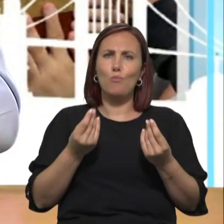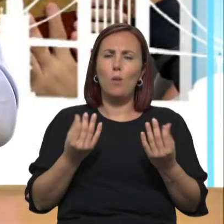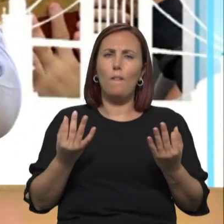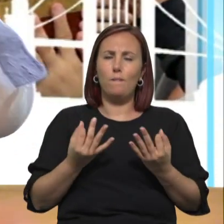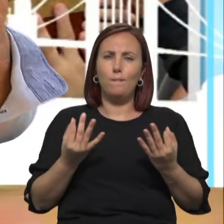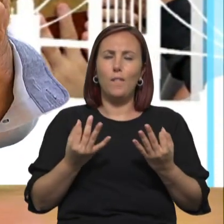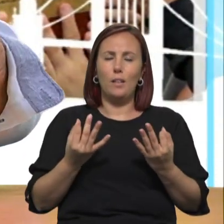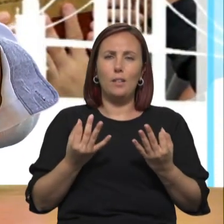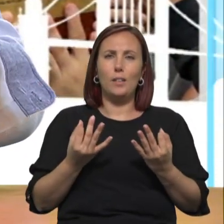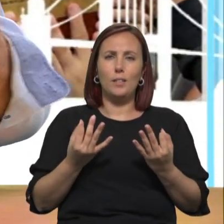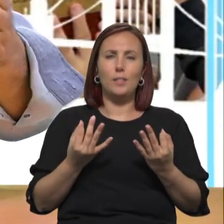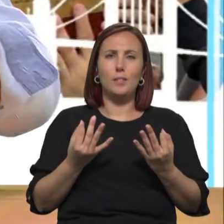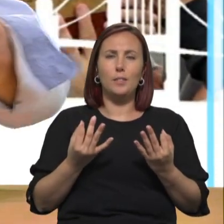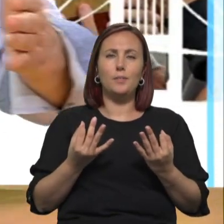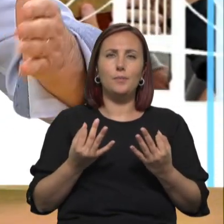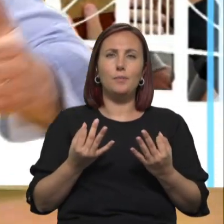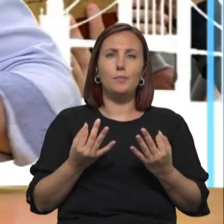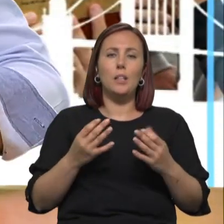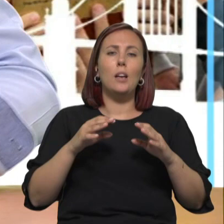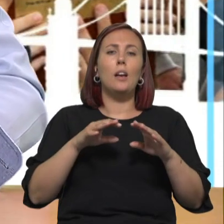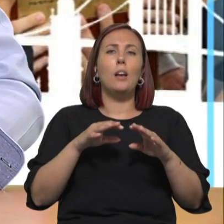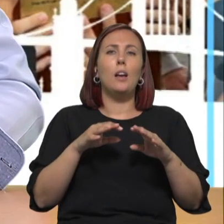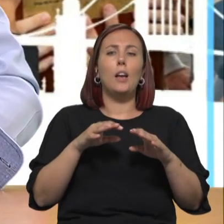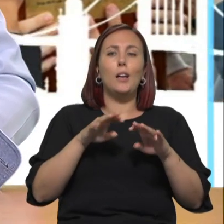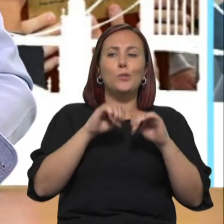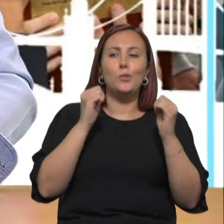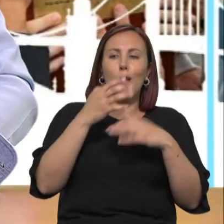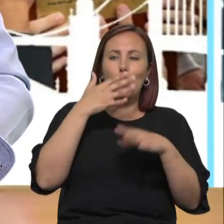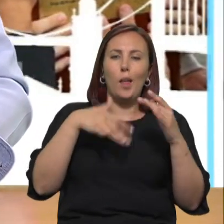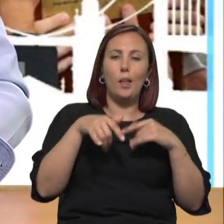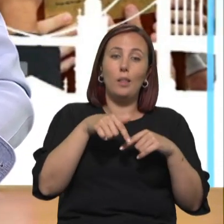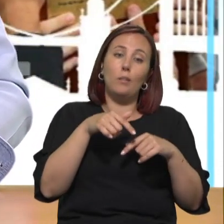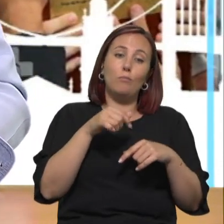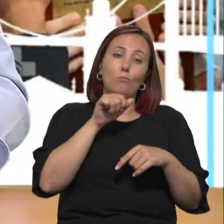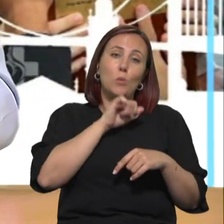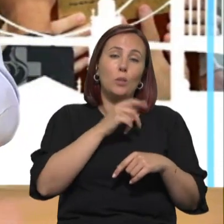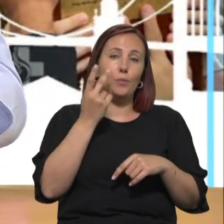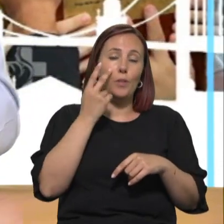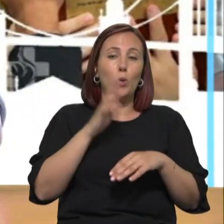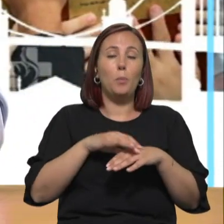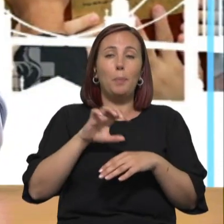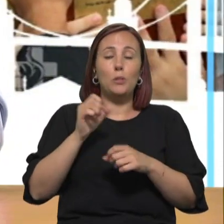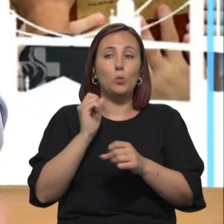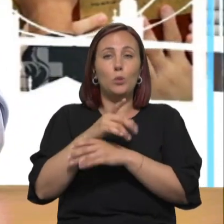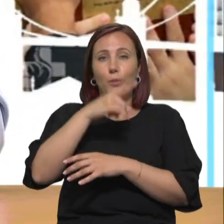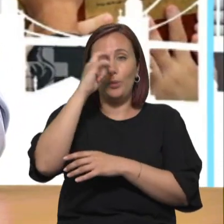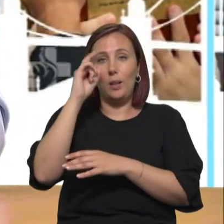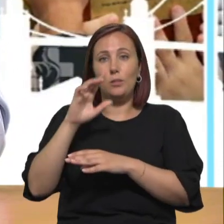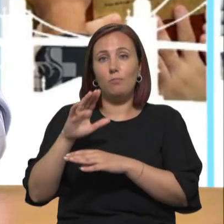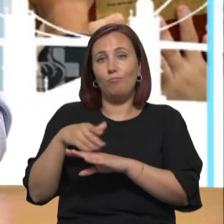felizmente na sociedade em que nós vivemos, haverá noutros países ainda maiores dificuldades, mas na sociedade em que